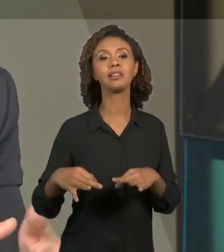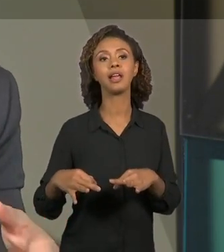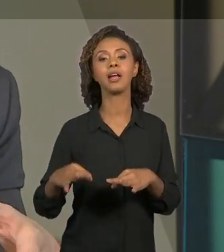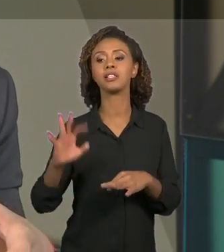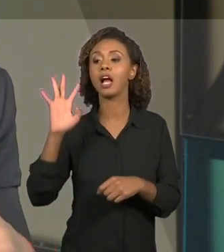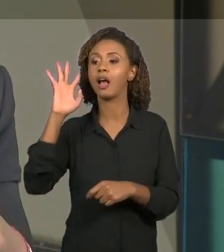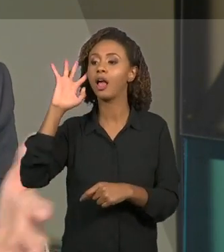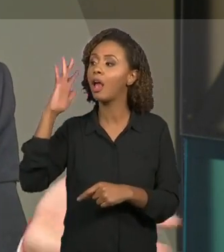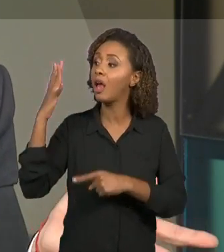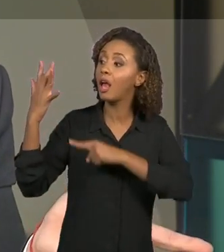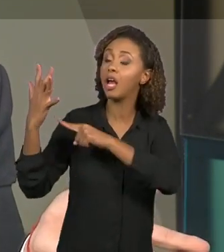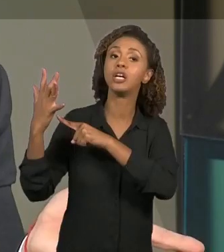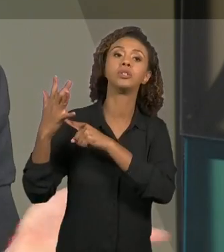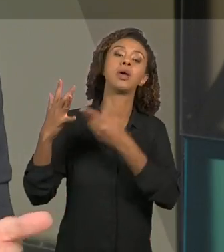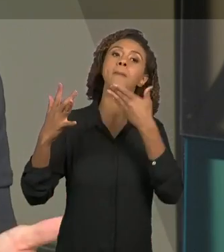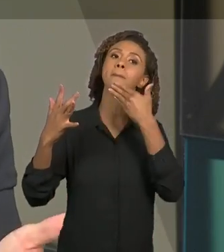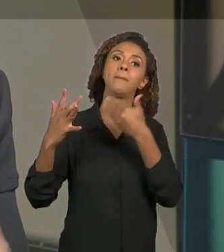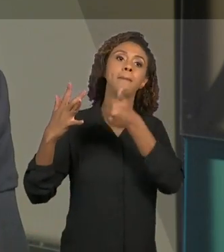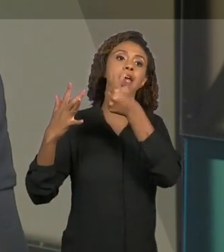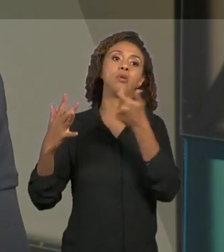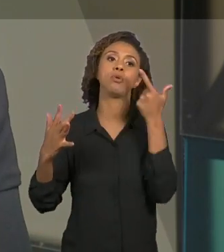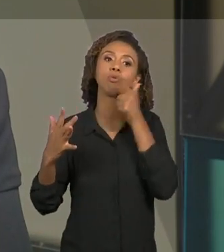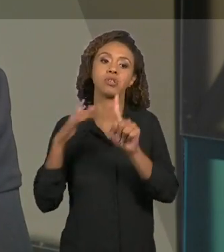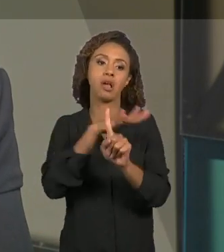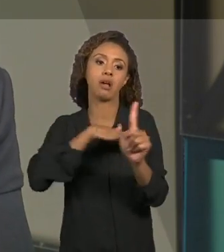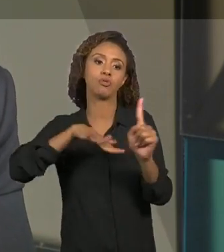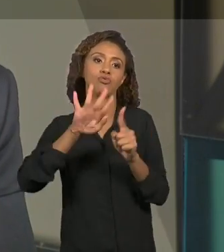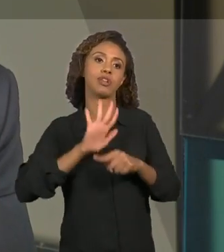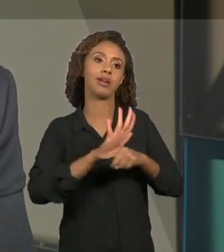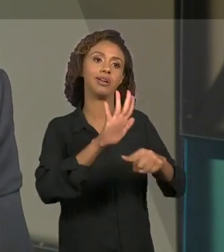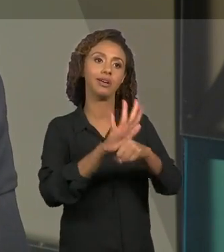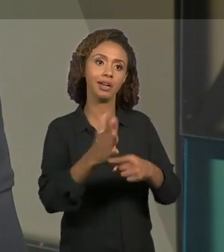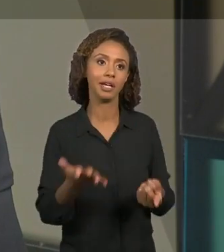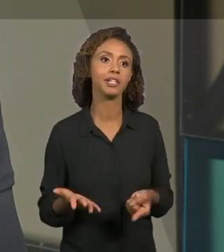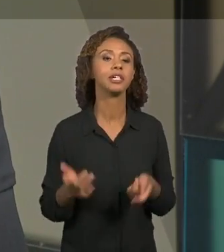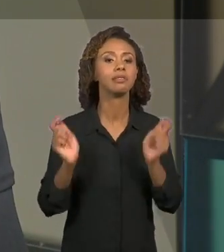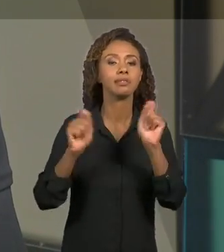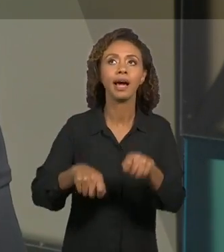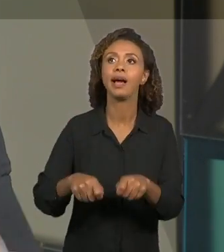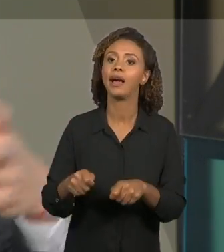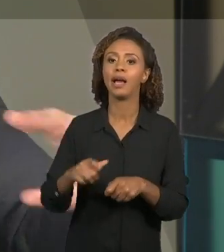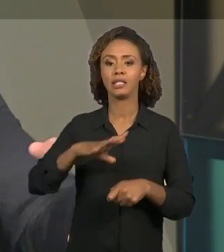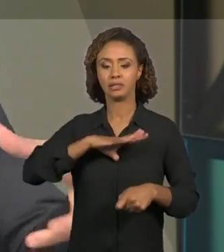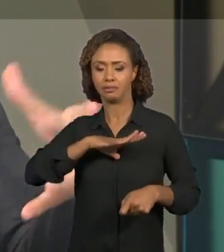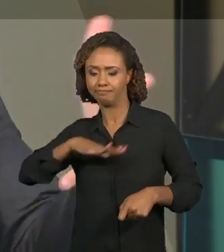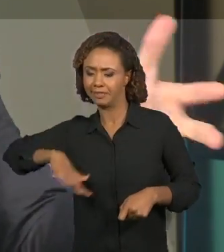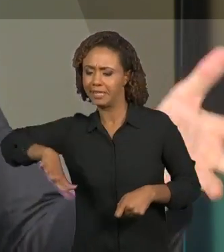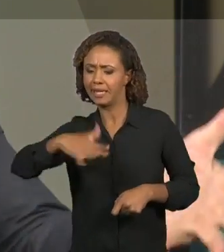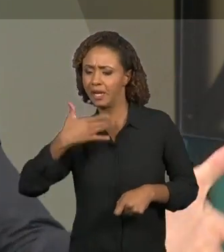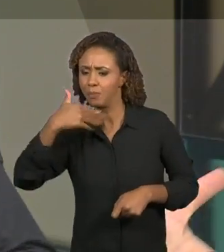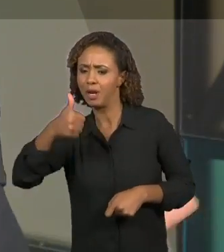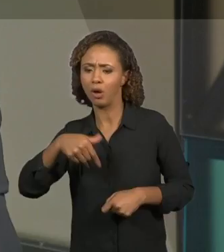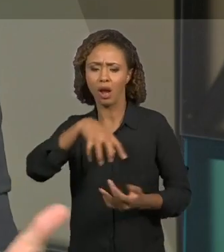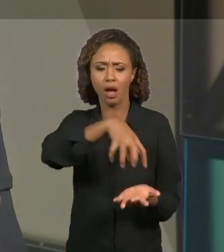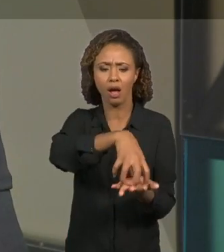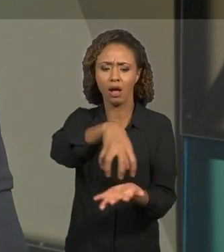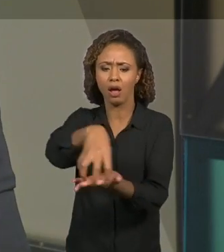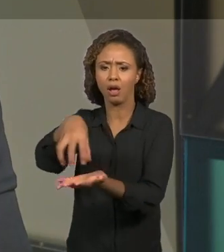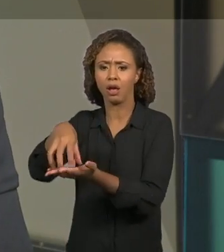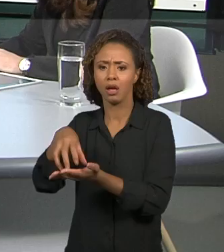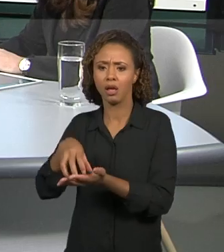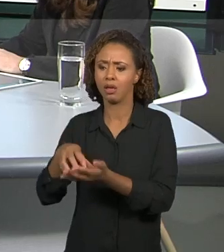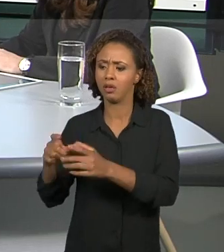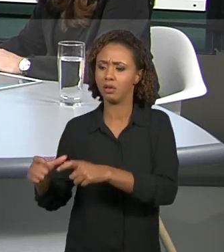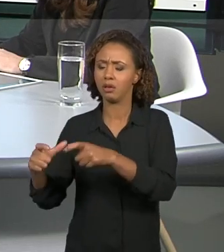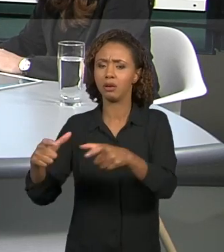soluções melhores para a sociedade então a gente vai conseguir melhorar aliar nossa cidade nosso bairro o estado